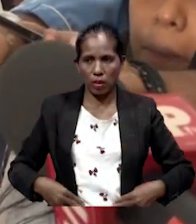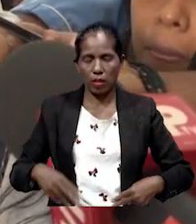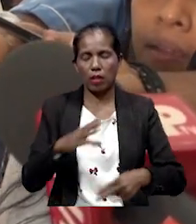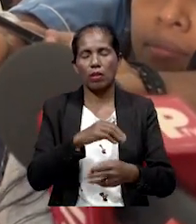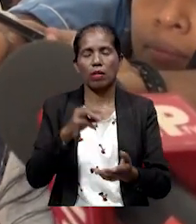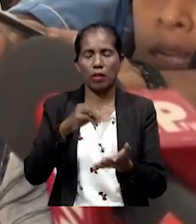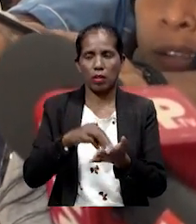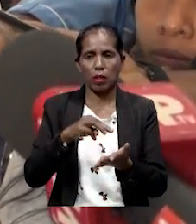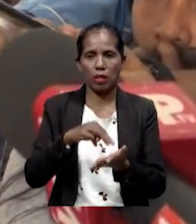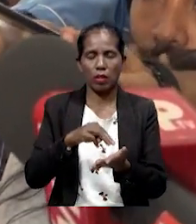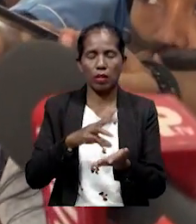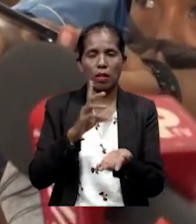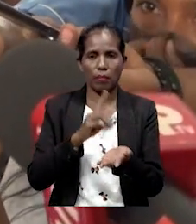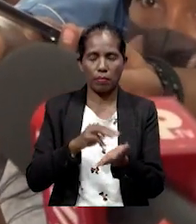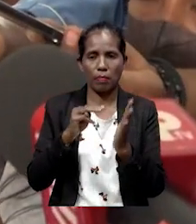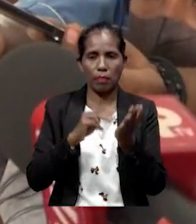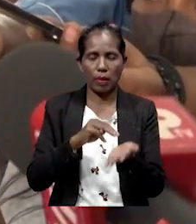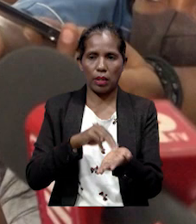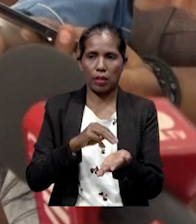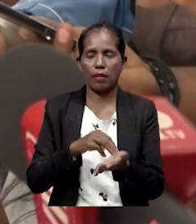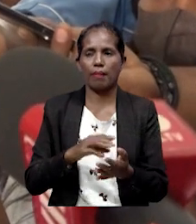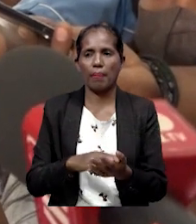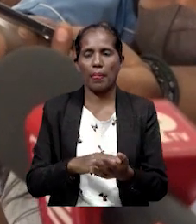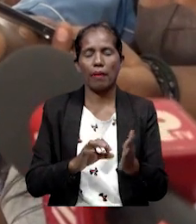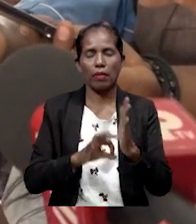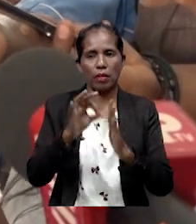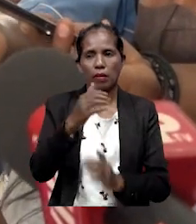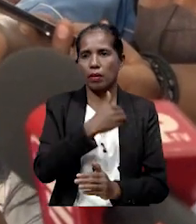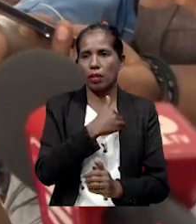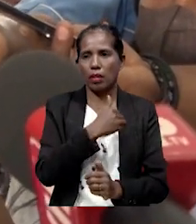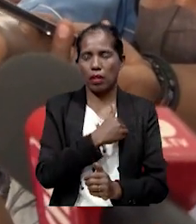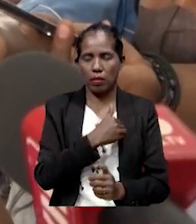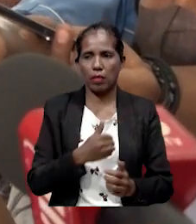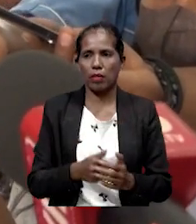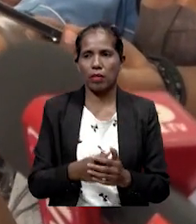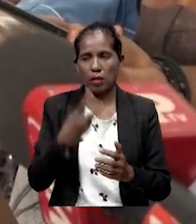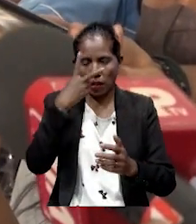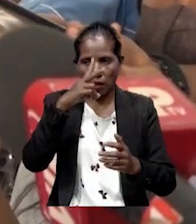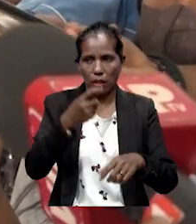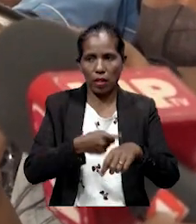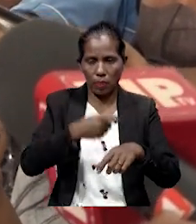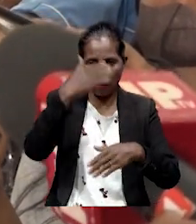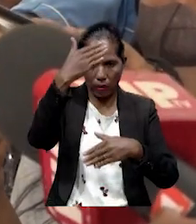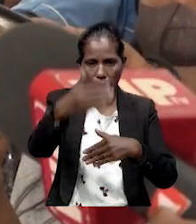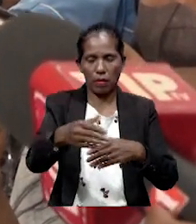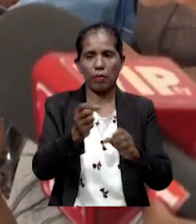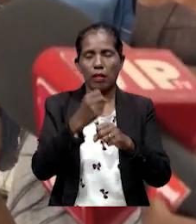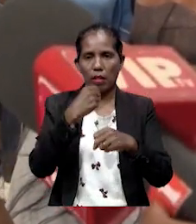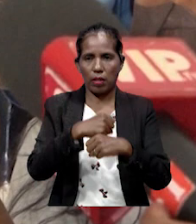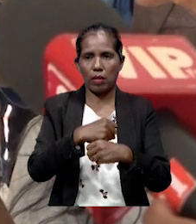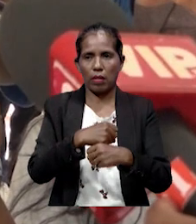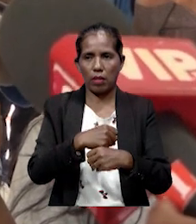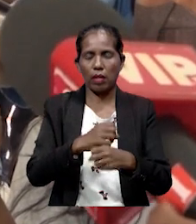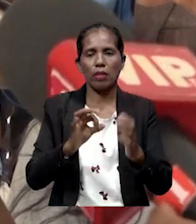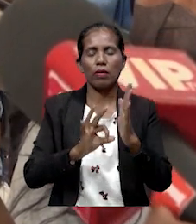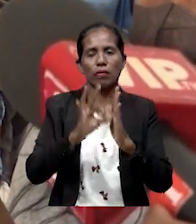médicas se ia faculdade ida na bestidau nes sei hareia tempo oin mai foi bela realiza mak